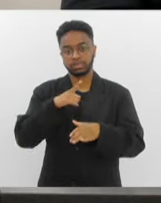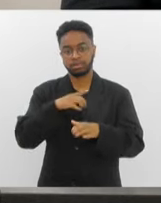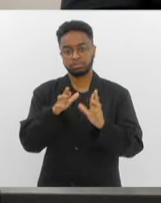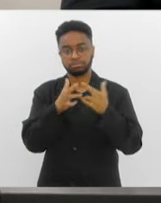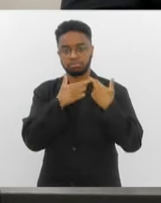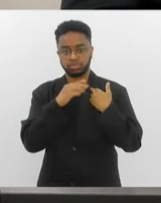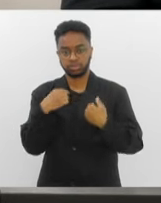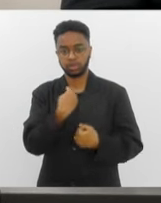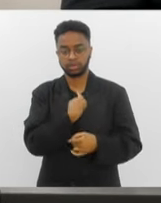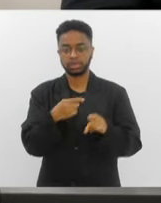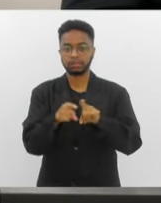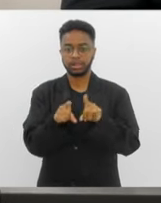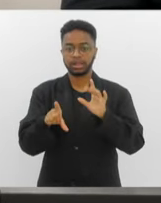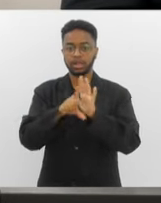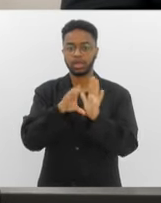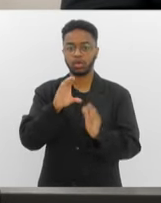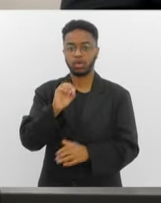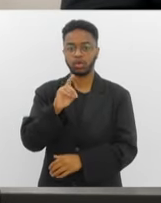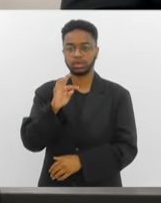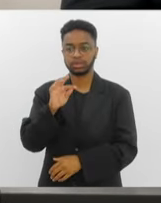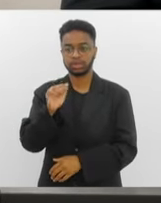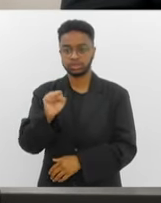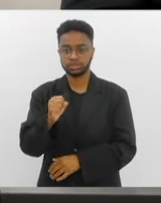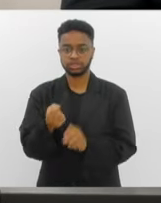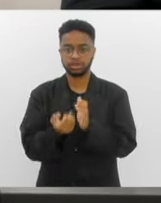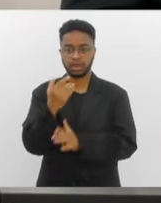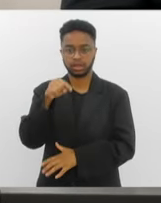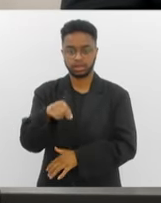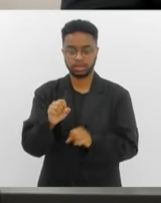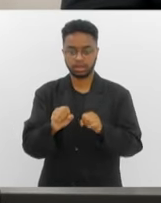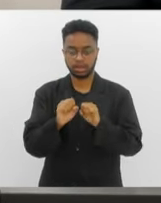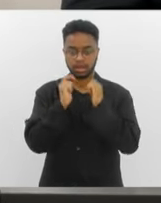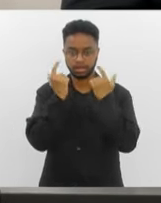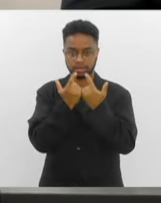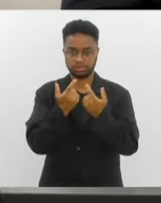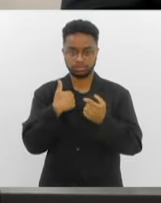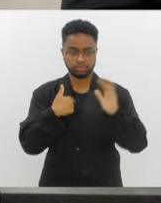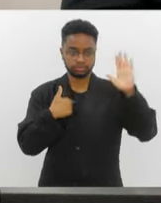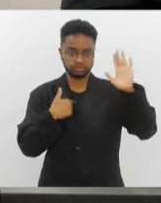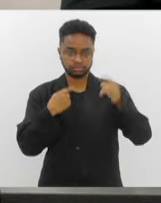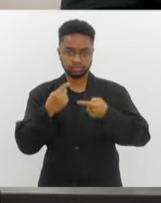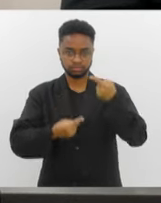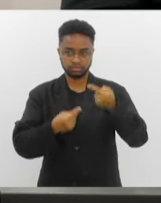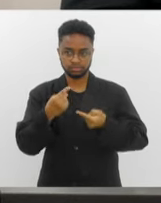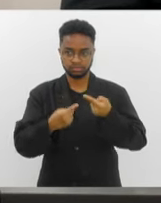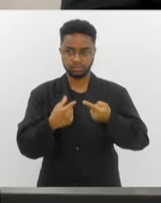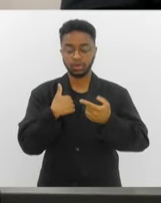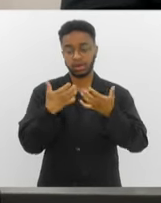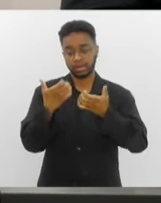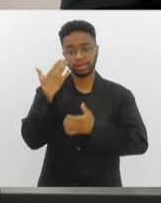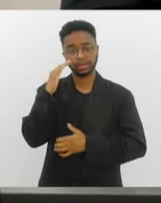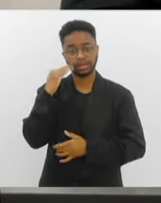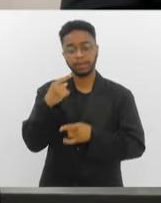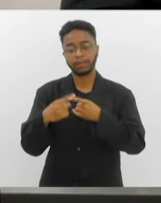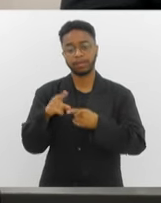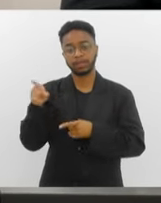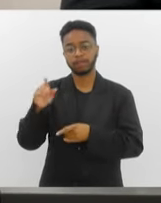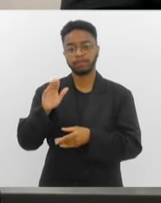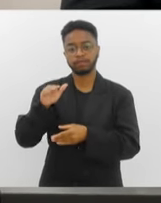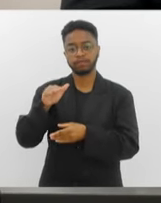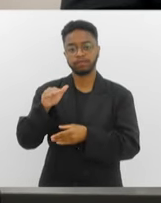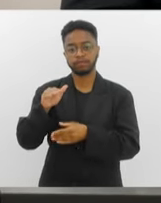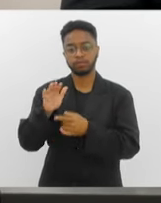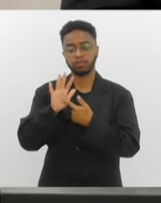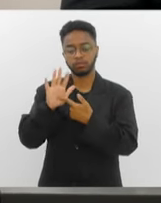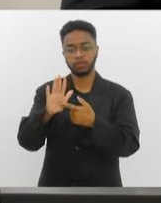Inclusive, a lei de cotas é uma lei que surgiu da Assembleia. Para discutir, presidente. É só para compreender, porque a deputada apresentou um voto em